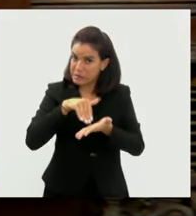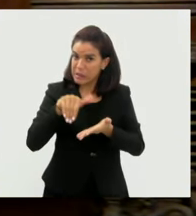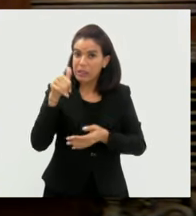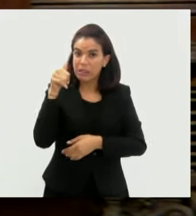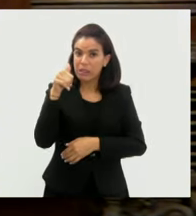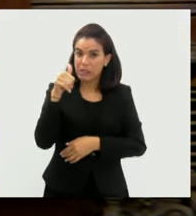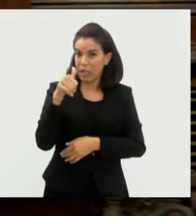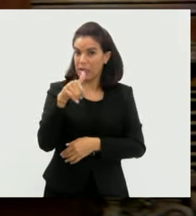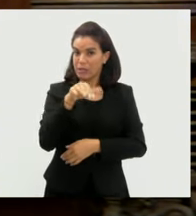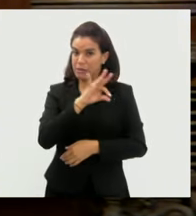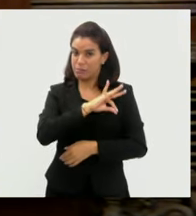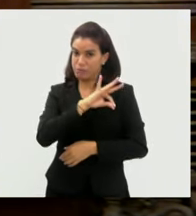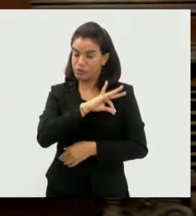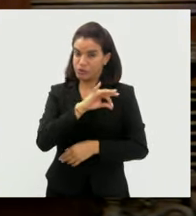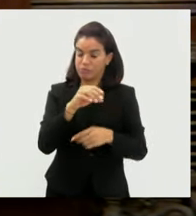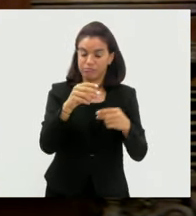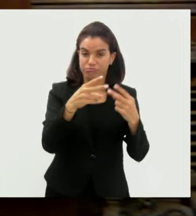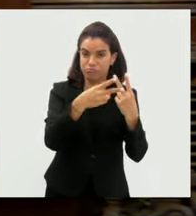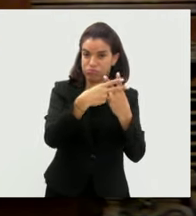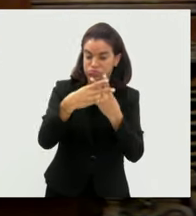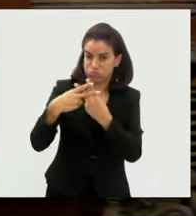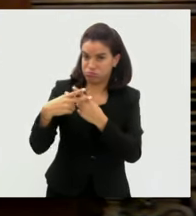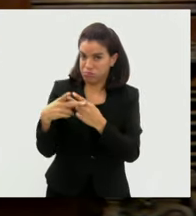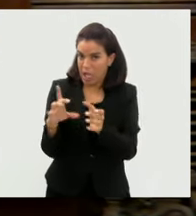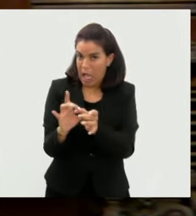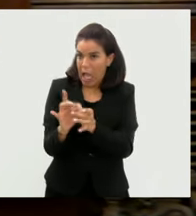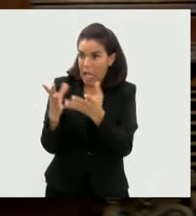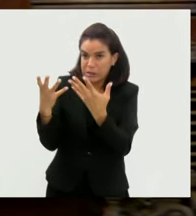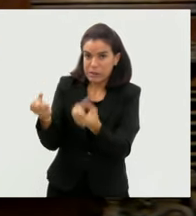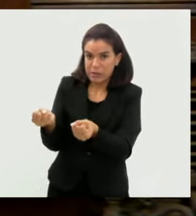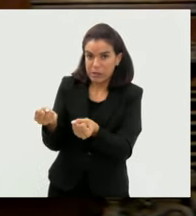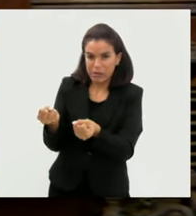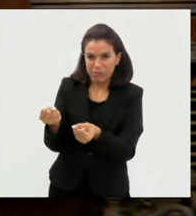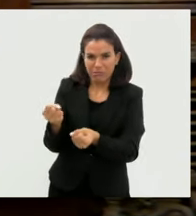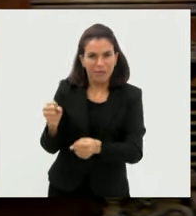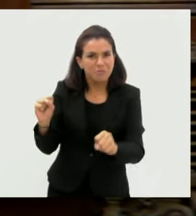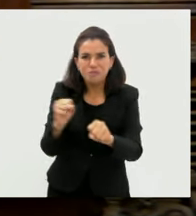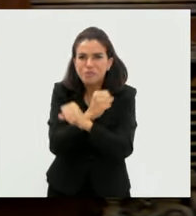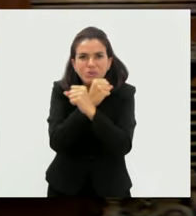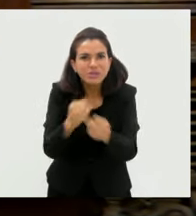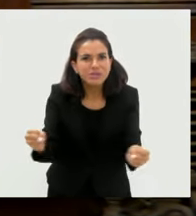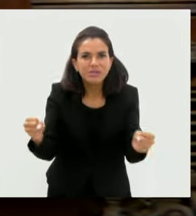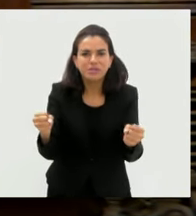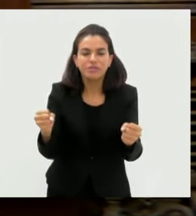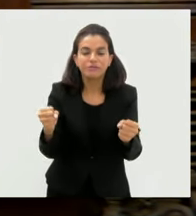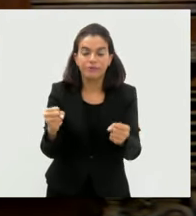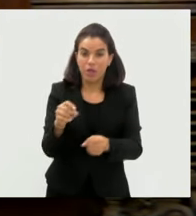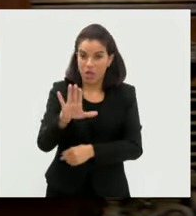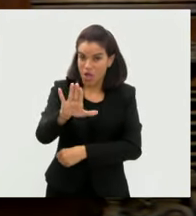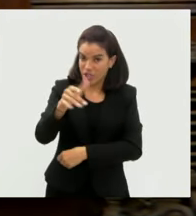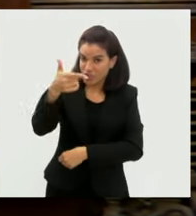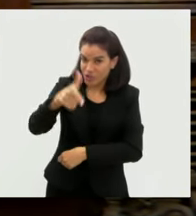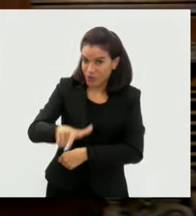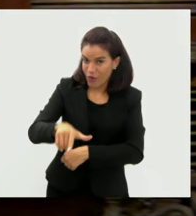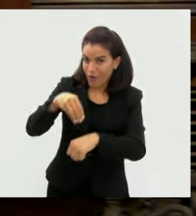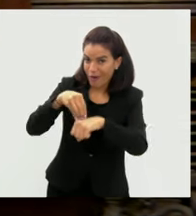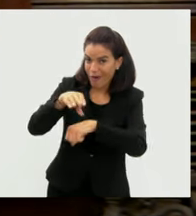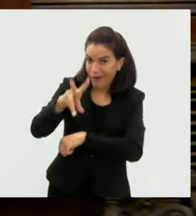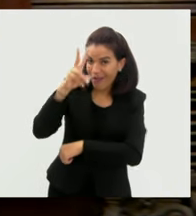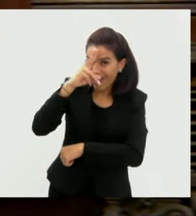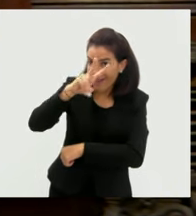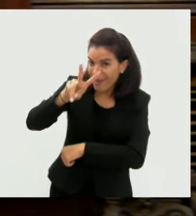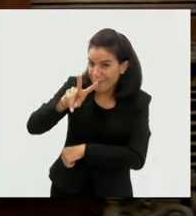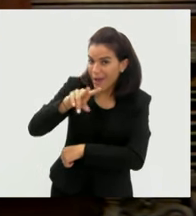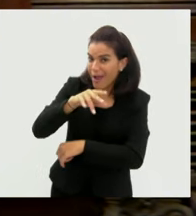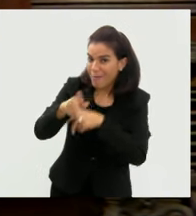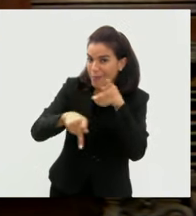penitenciária. É algo inaceitável, entre outras denúncias. Vou refrescar aqui a memória da população